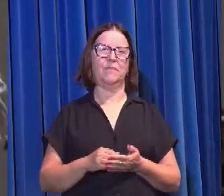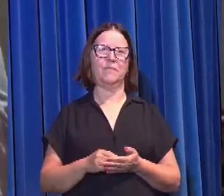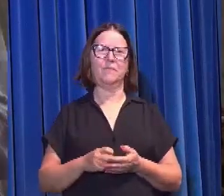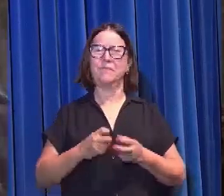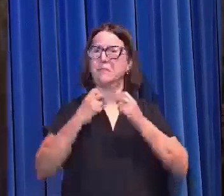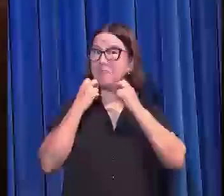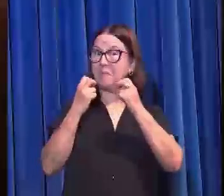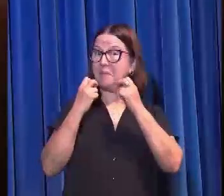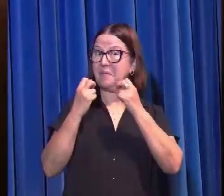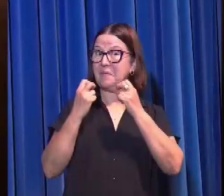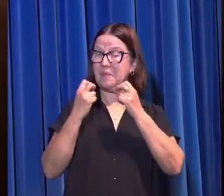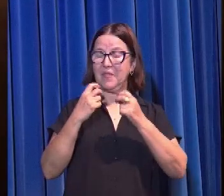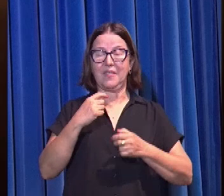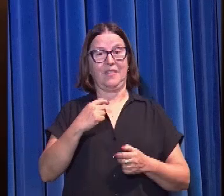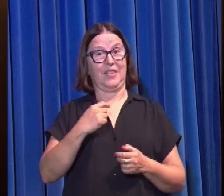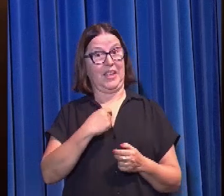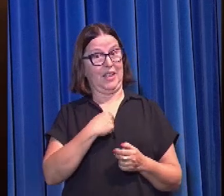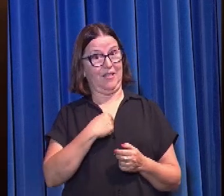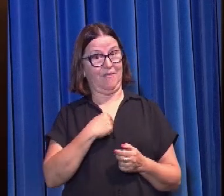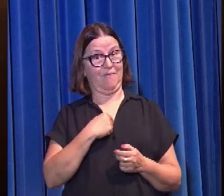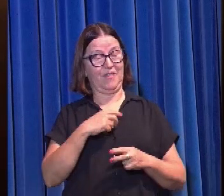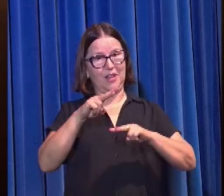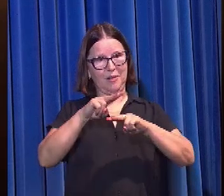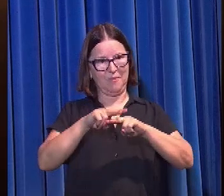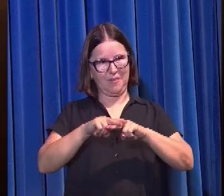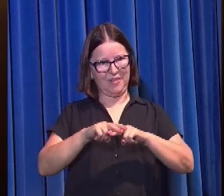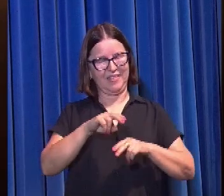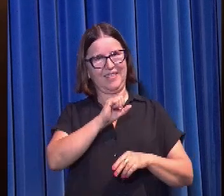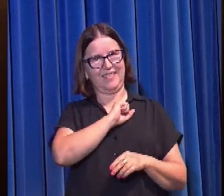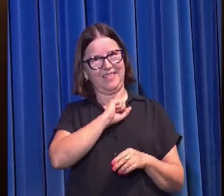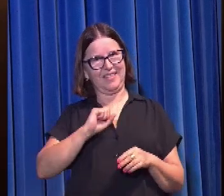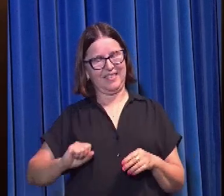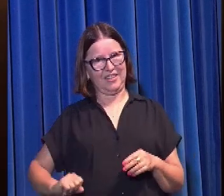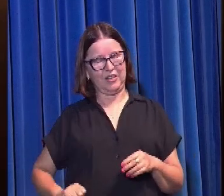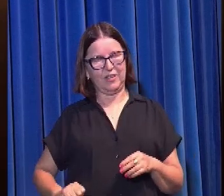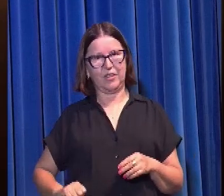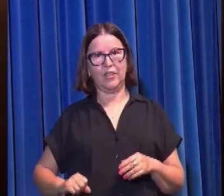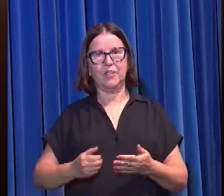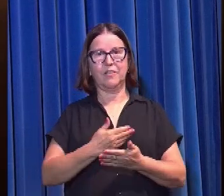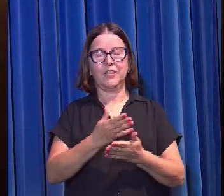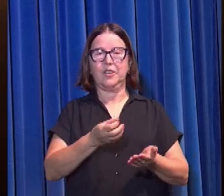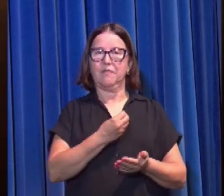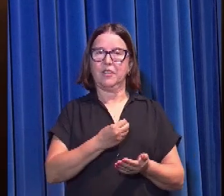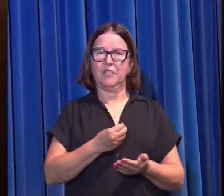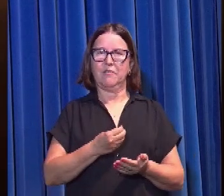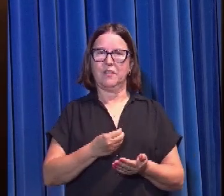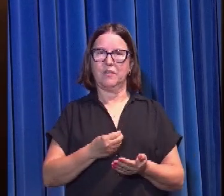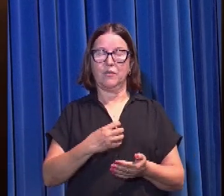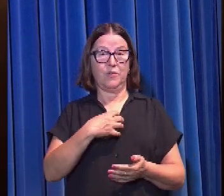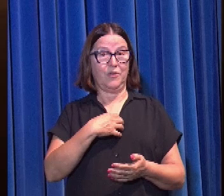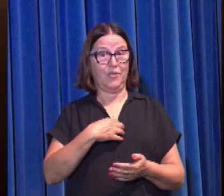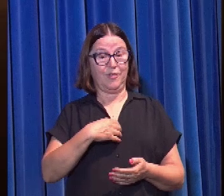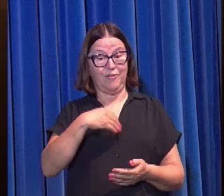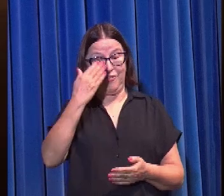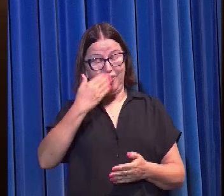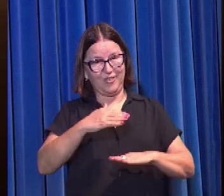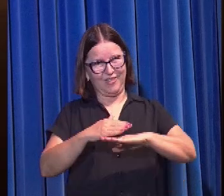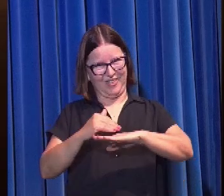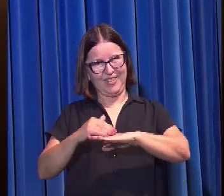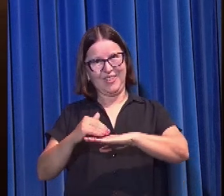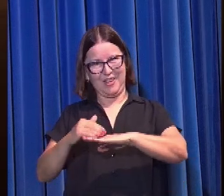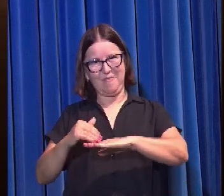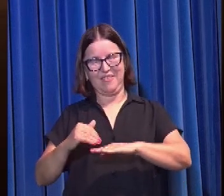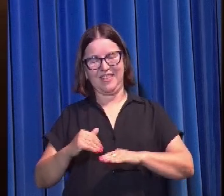Rogo-vos, pois, eu, o prisioneiro no Senhor, que andeis de modo digno da vocação a que